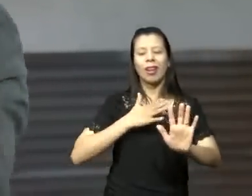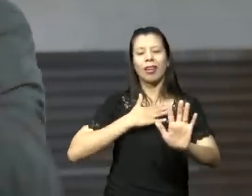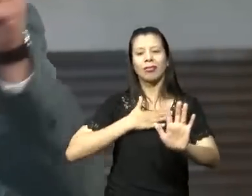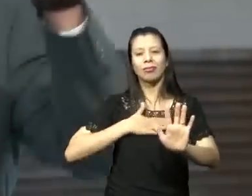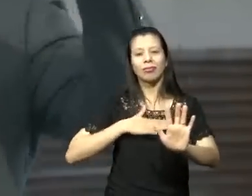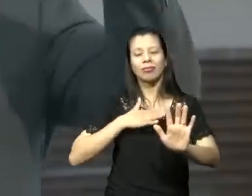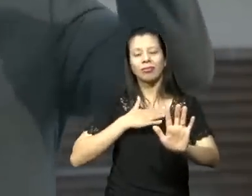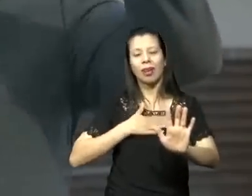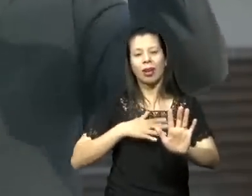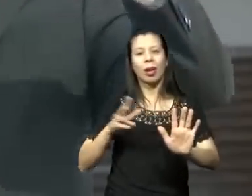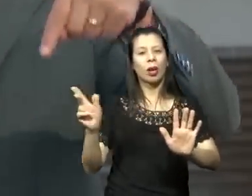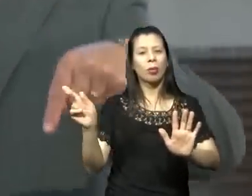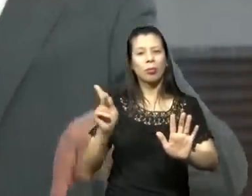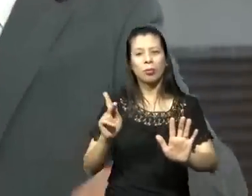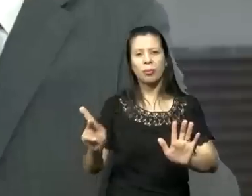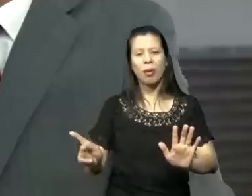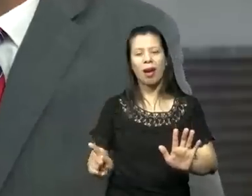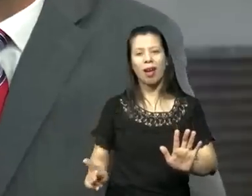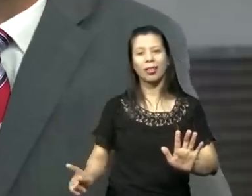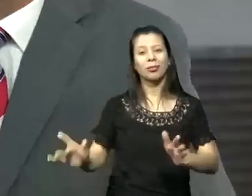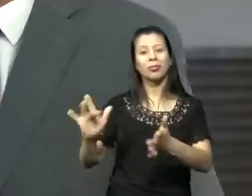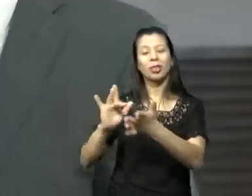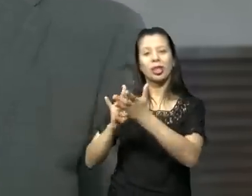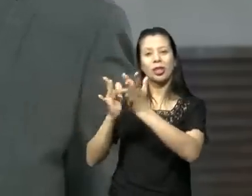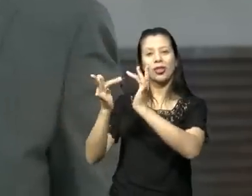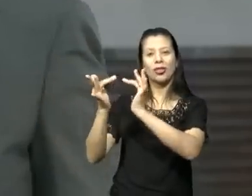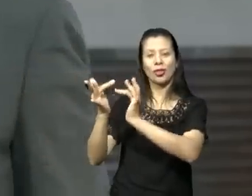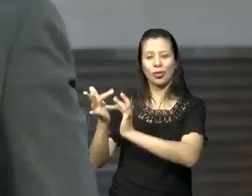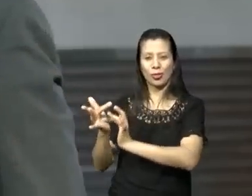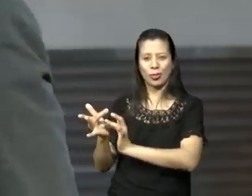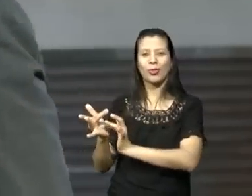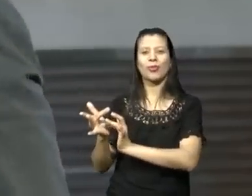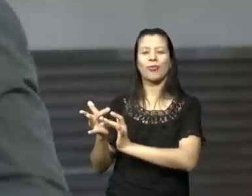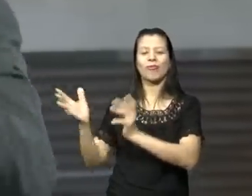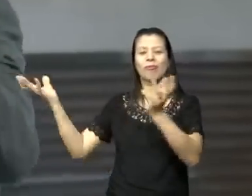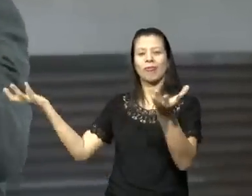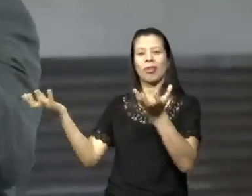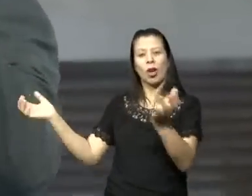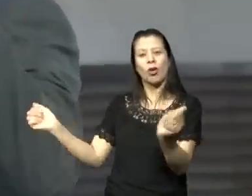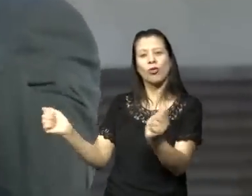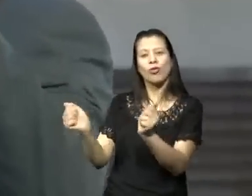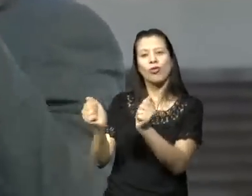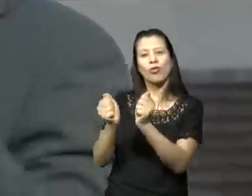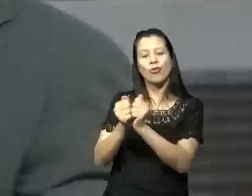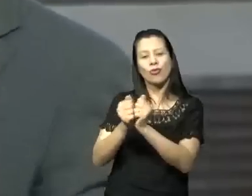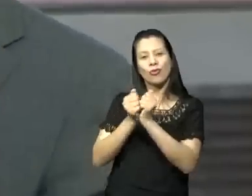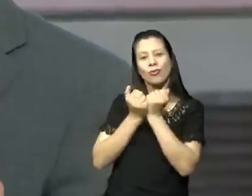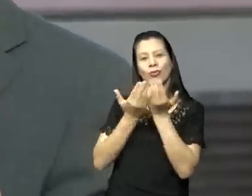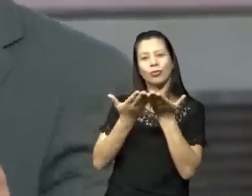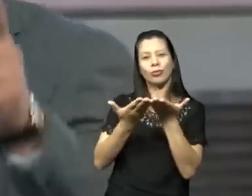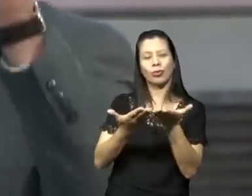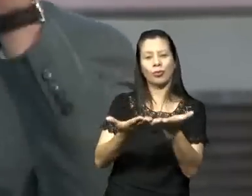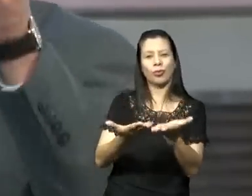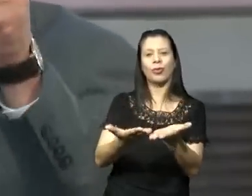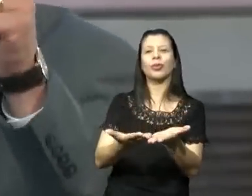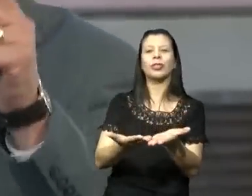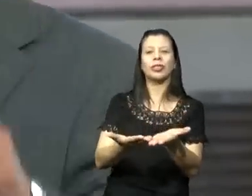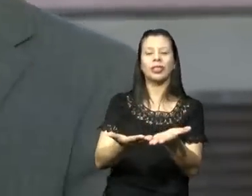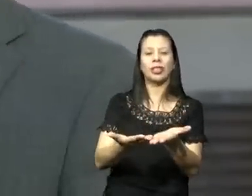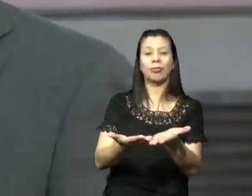Deus está disposto a derramar sobre os seus filhos mas para isso você tem que encarar uma coisa chamada